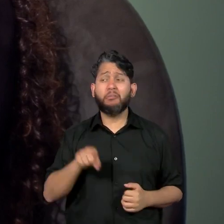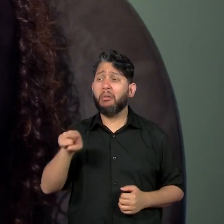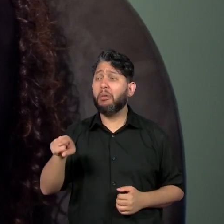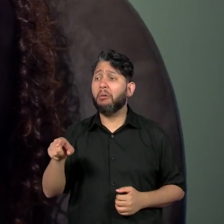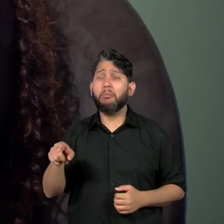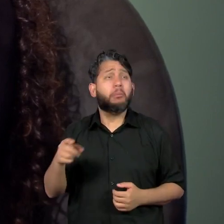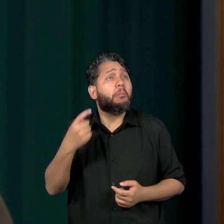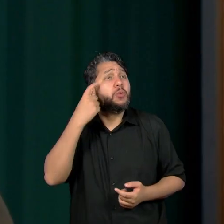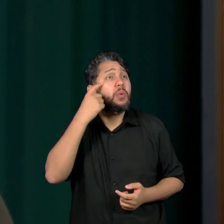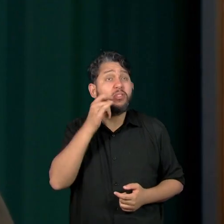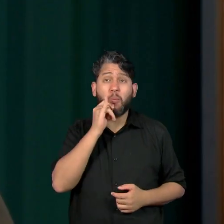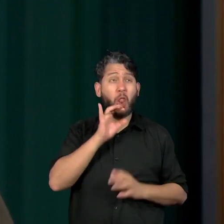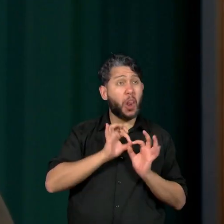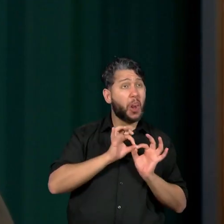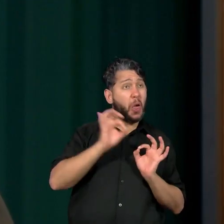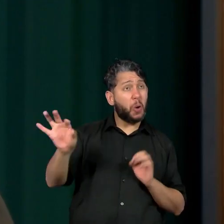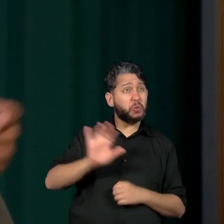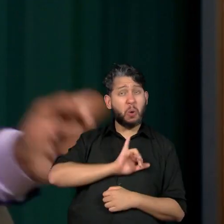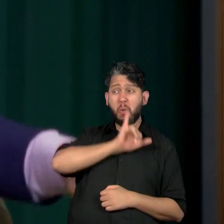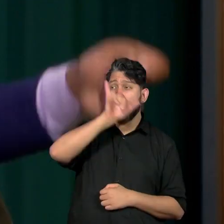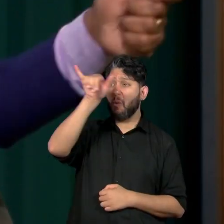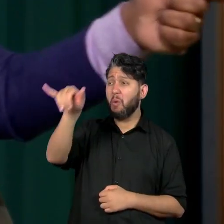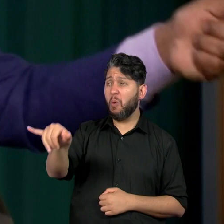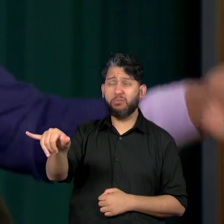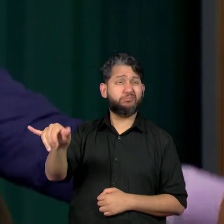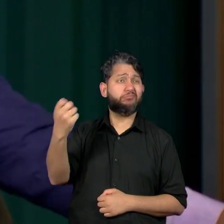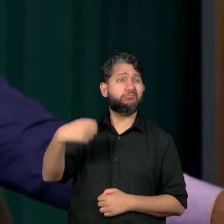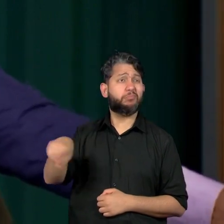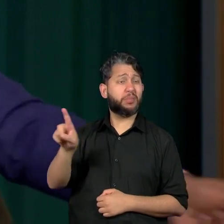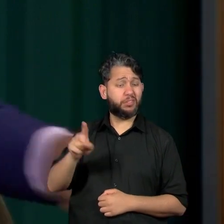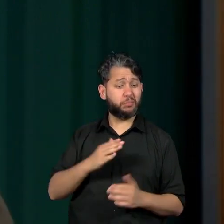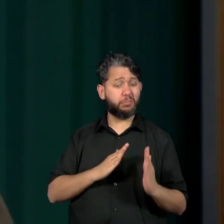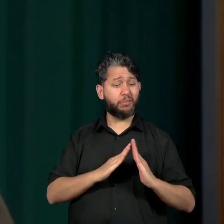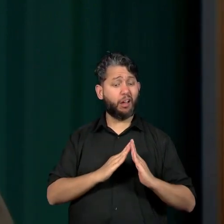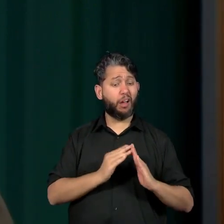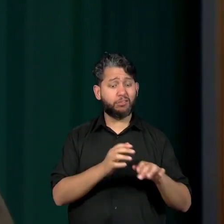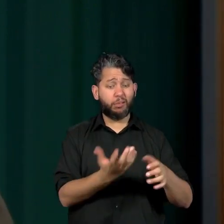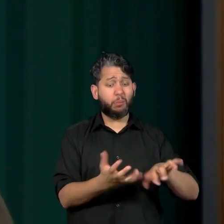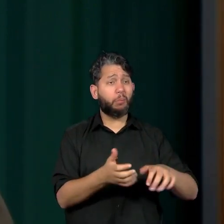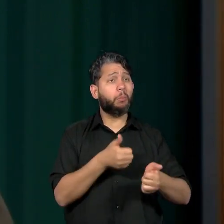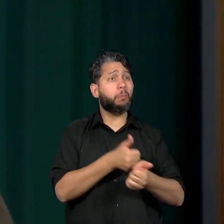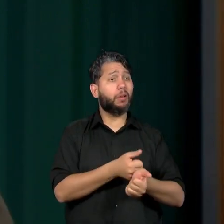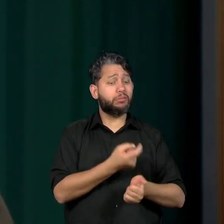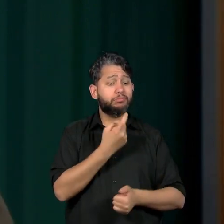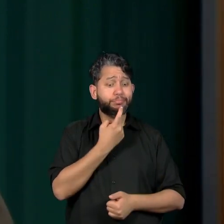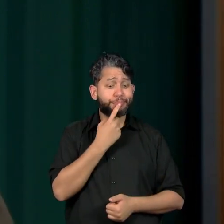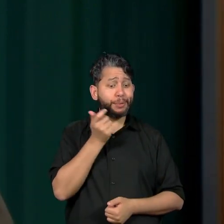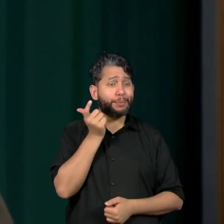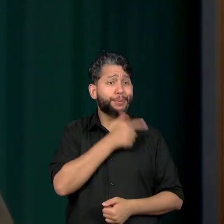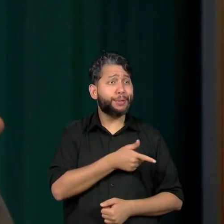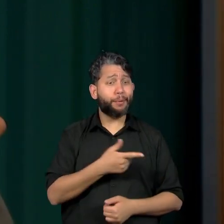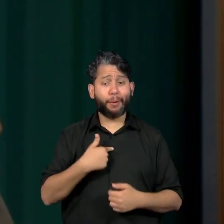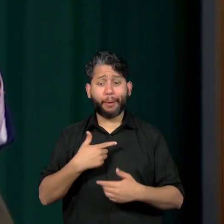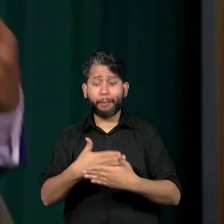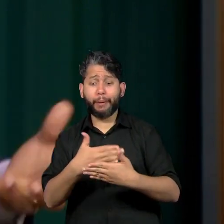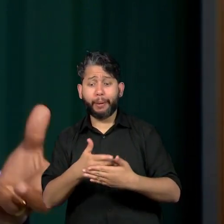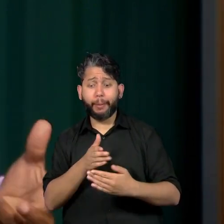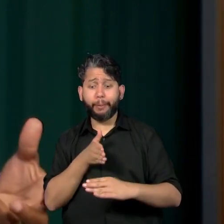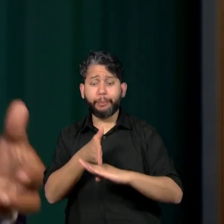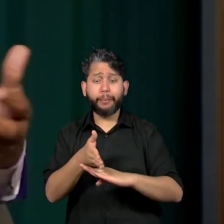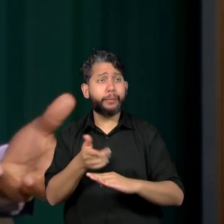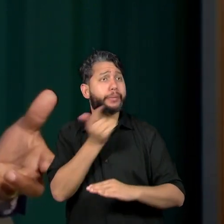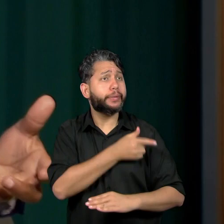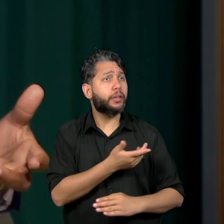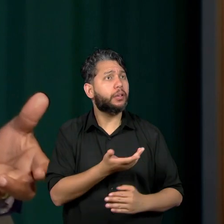era ali na porta da casa dela e, por conta disso, ela já podia fazer uma intervenção na sua própria localidade. Nós não